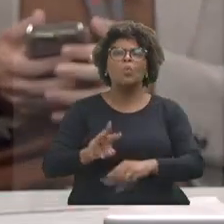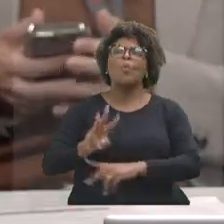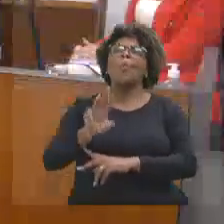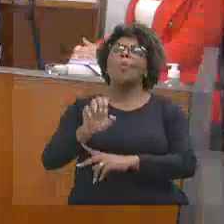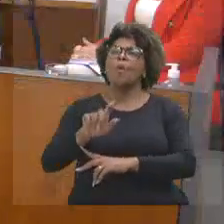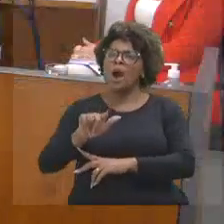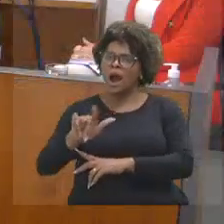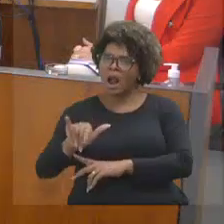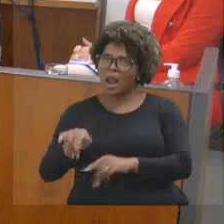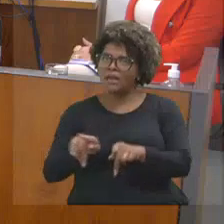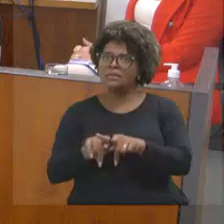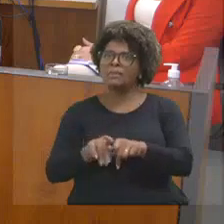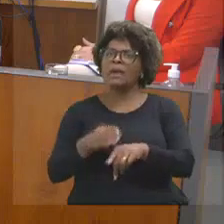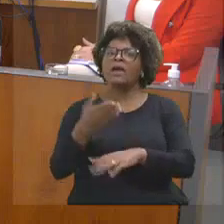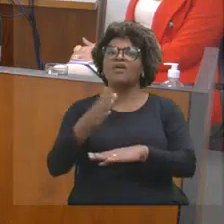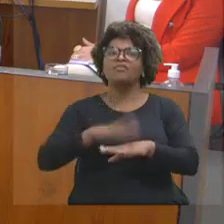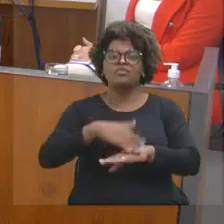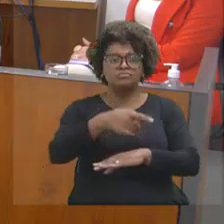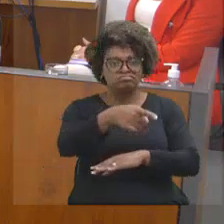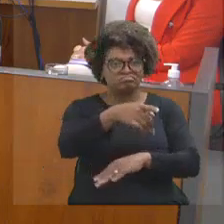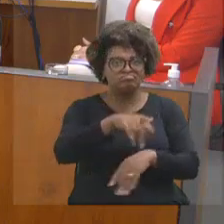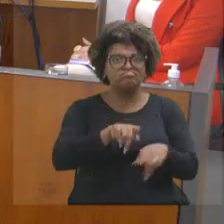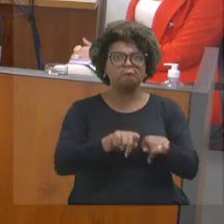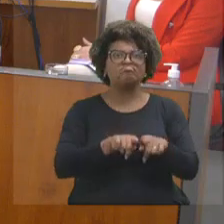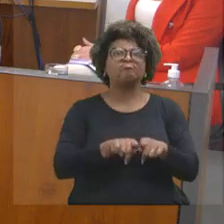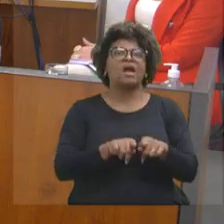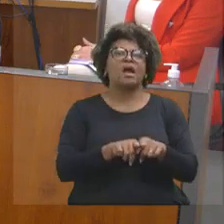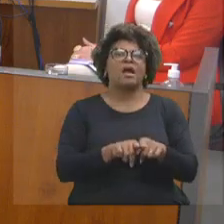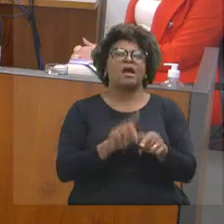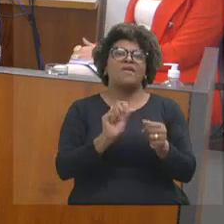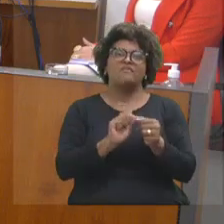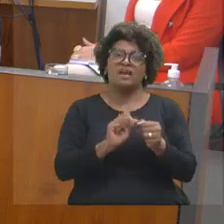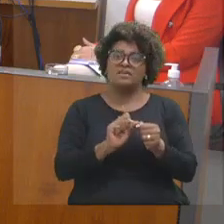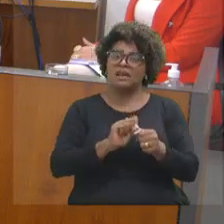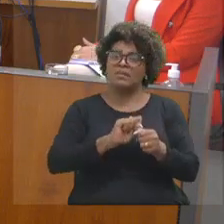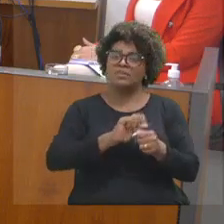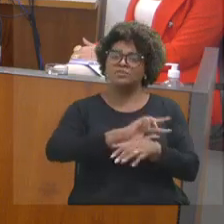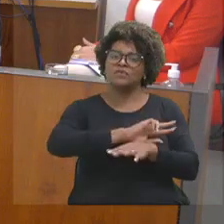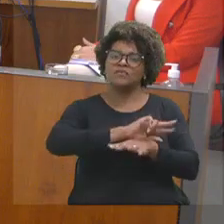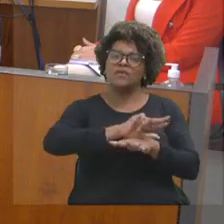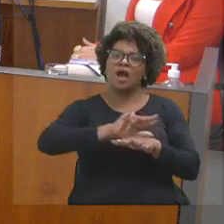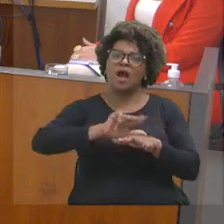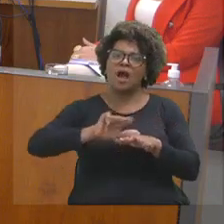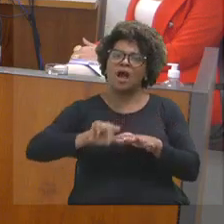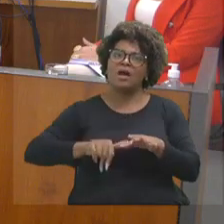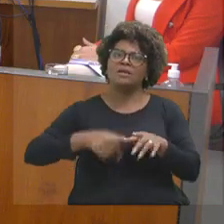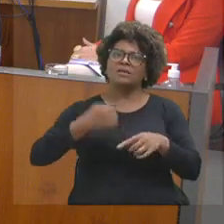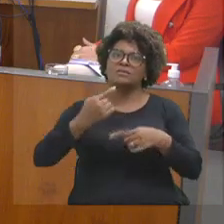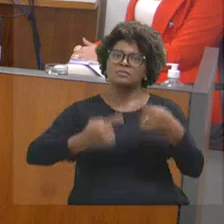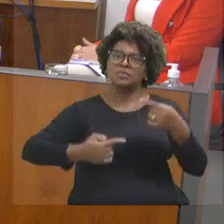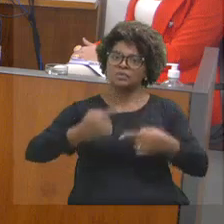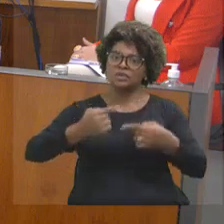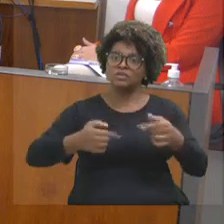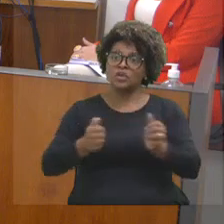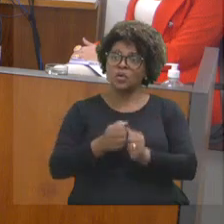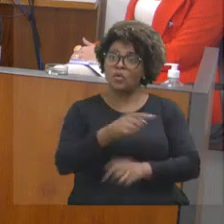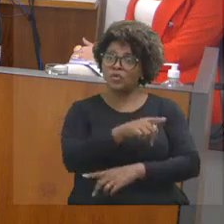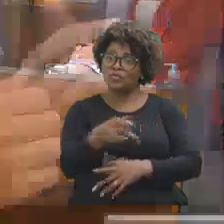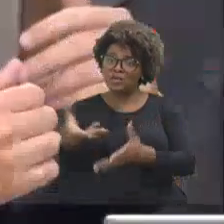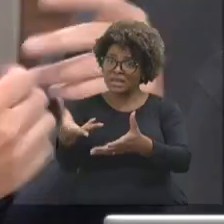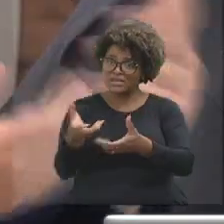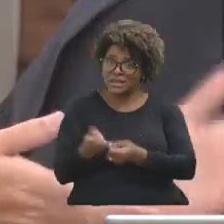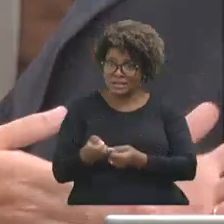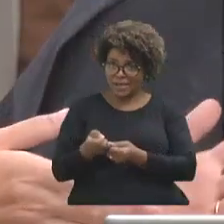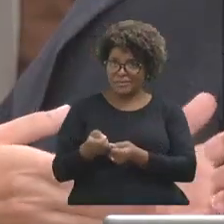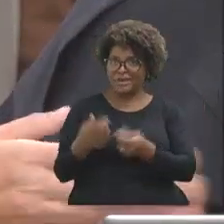E a gente constrói muita política do que vocês deputados recebem na ponta e trazem para gente então